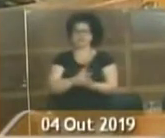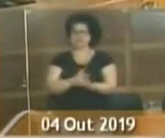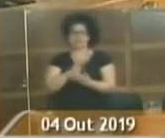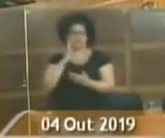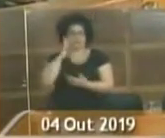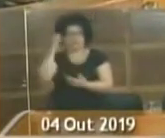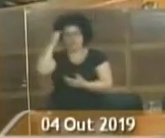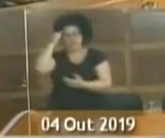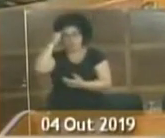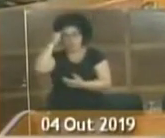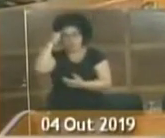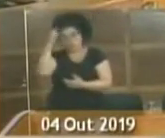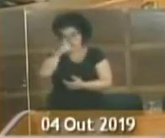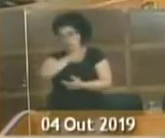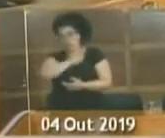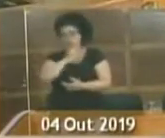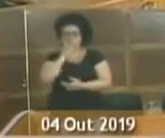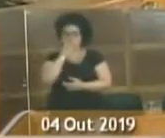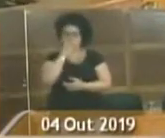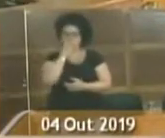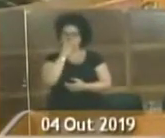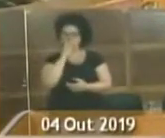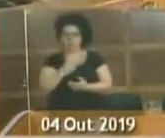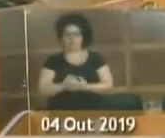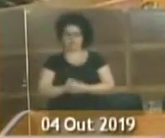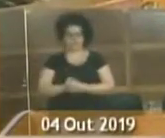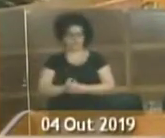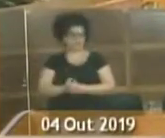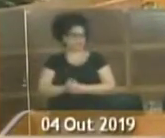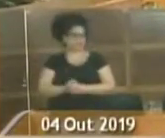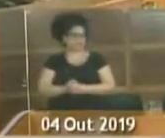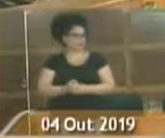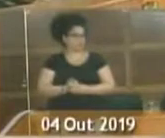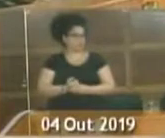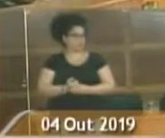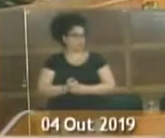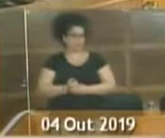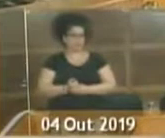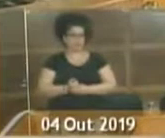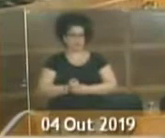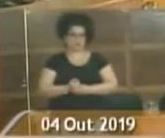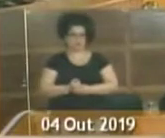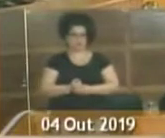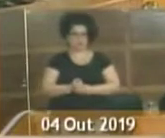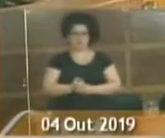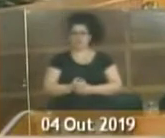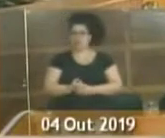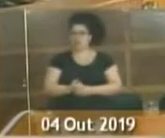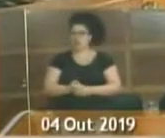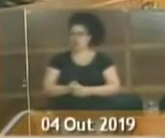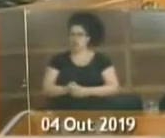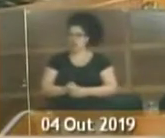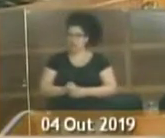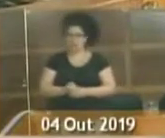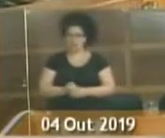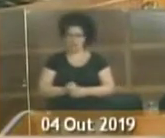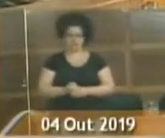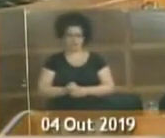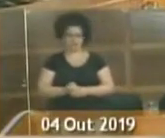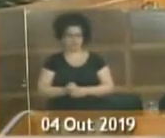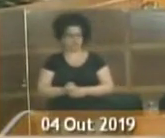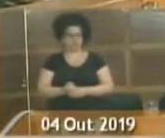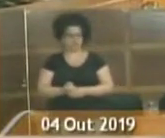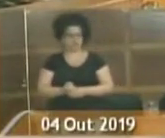só estou vendo apaixonada aqui. Ana Paula, todo mundo aqui, eu sei que é apaixonado por animais. Agradecer a presença